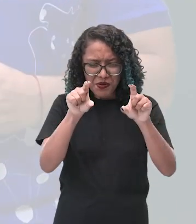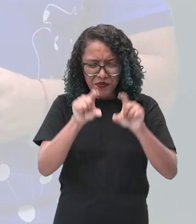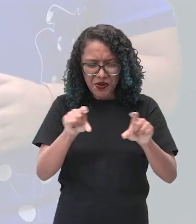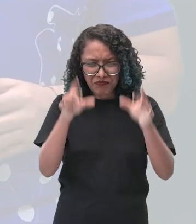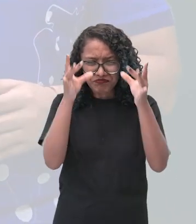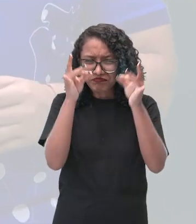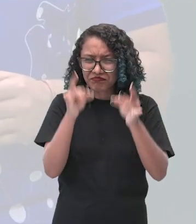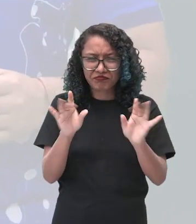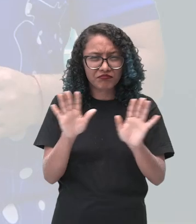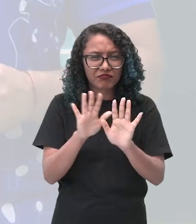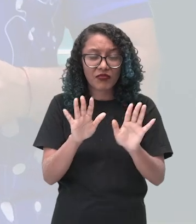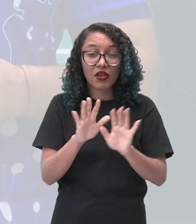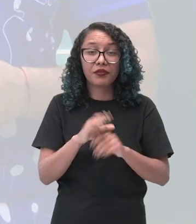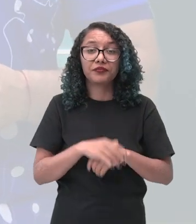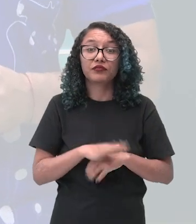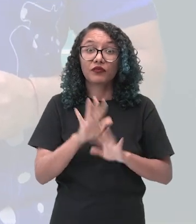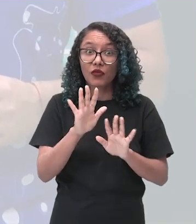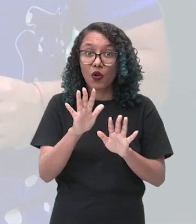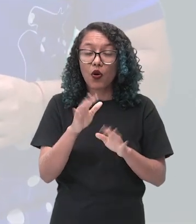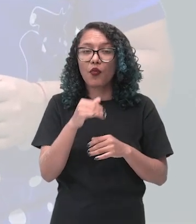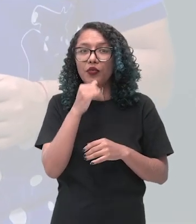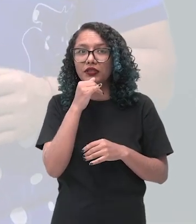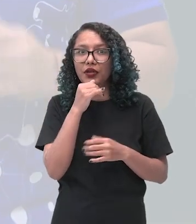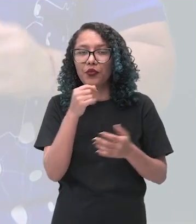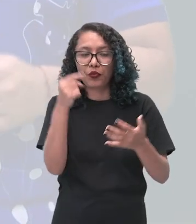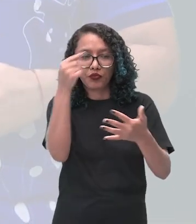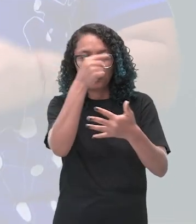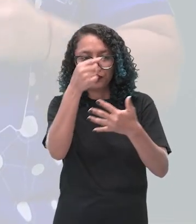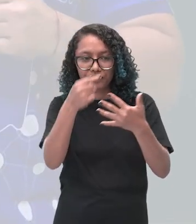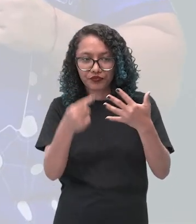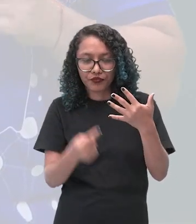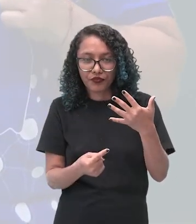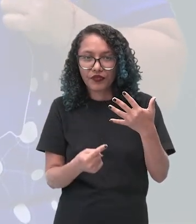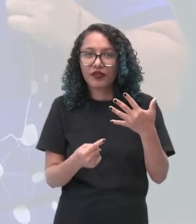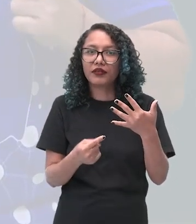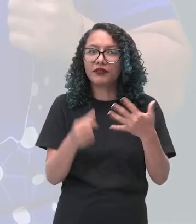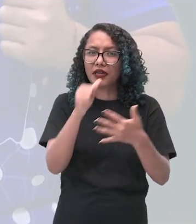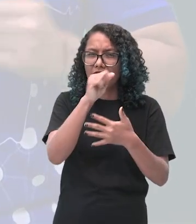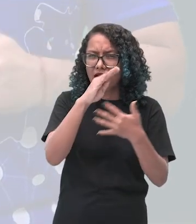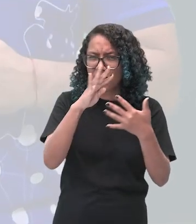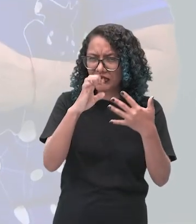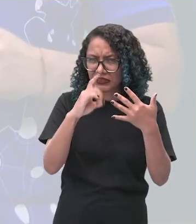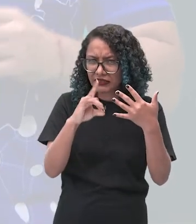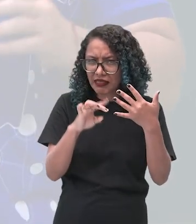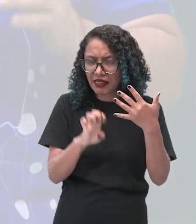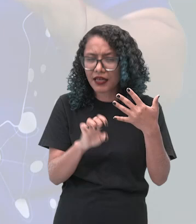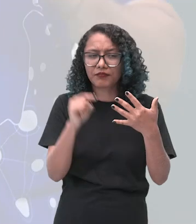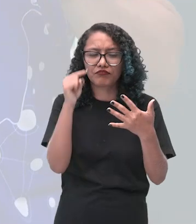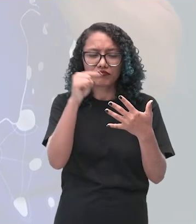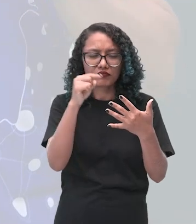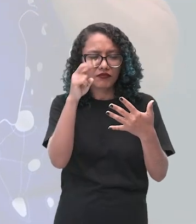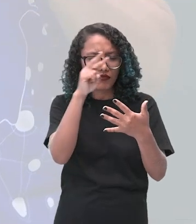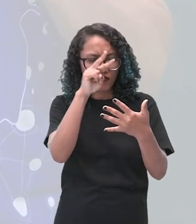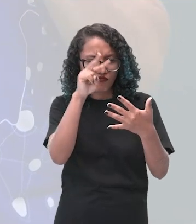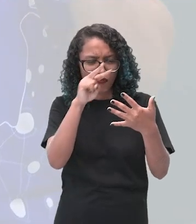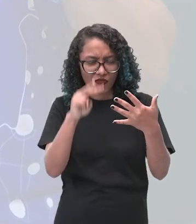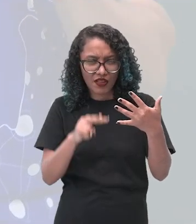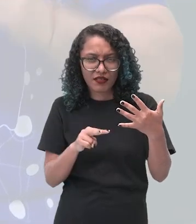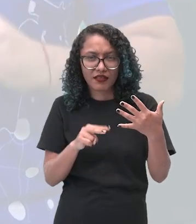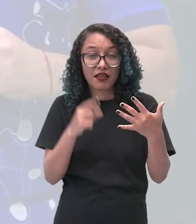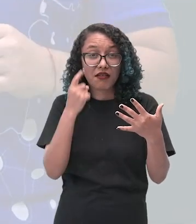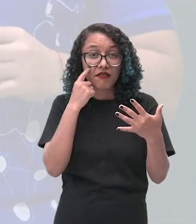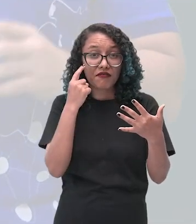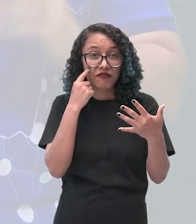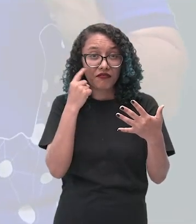vai fazer? Corre lá nas perguntas, ok? Dá uma olhada lá nas perguntas, vê qual é